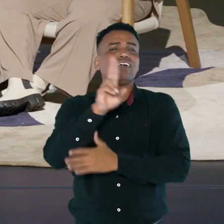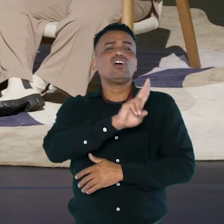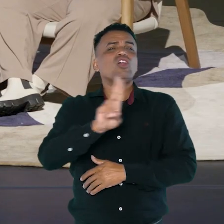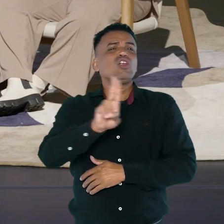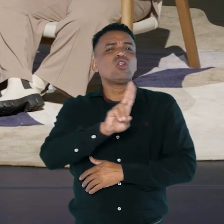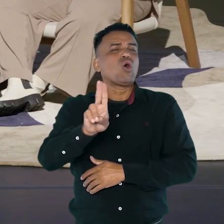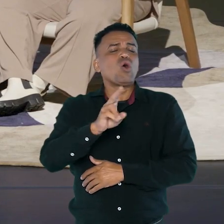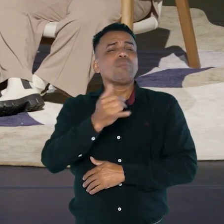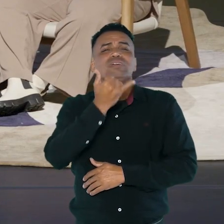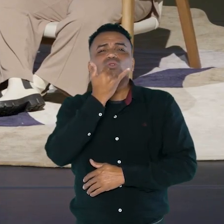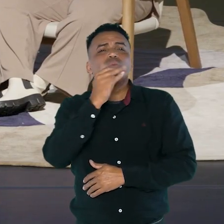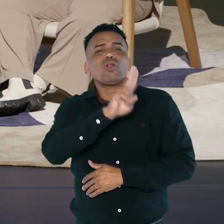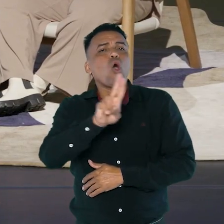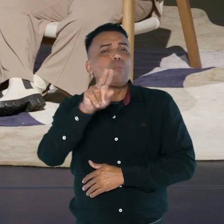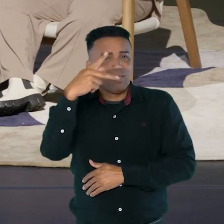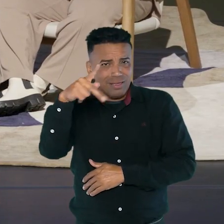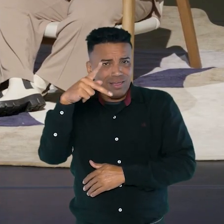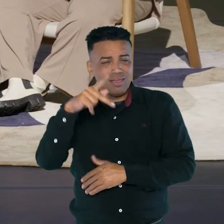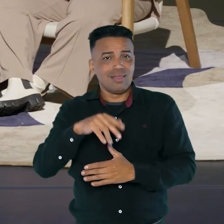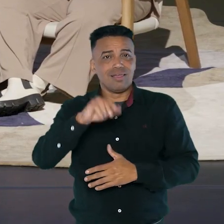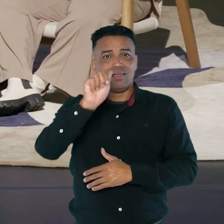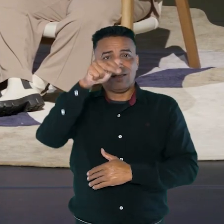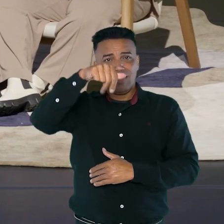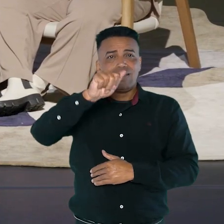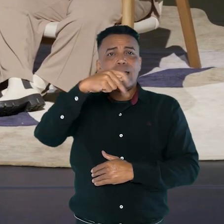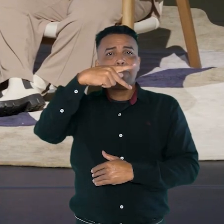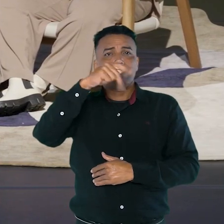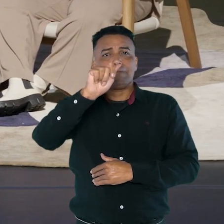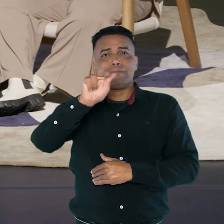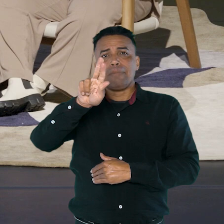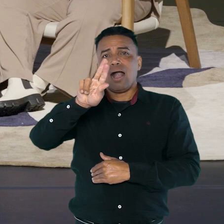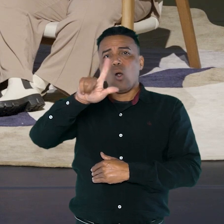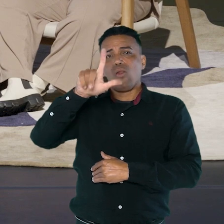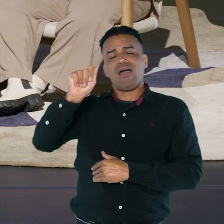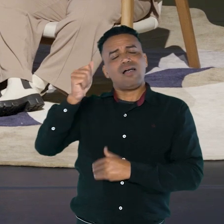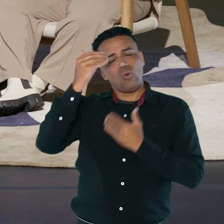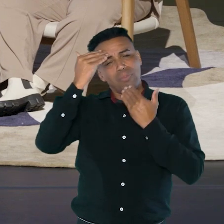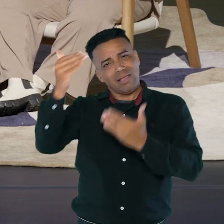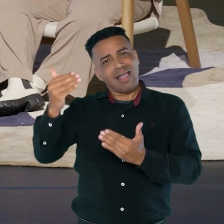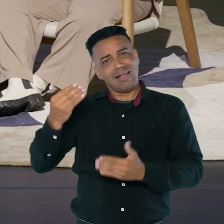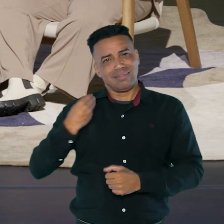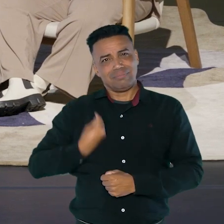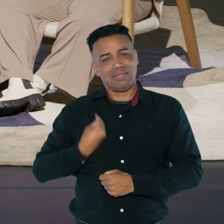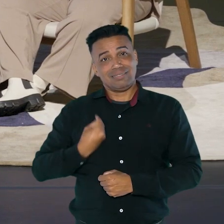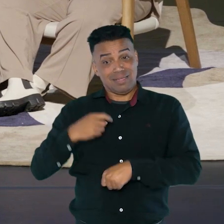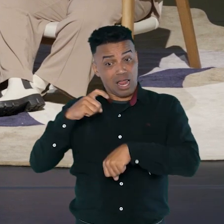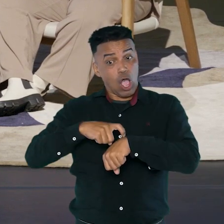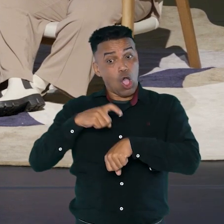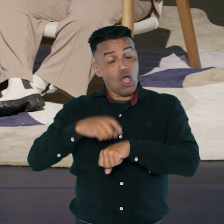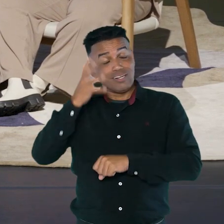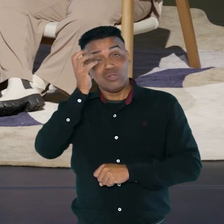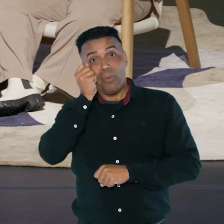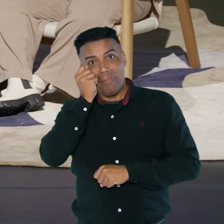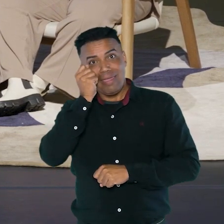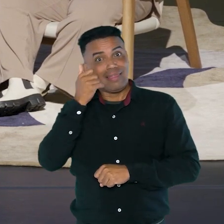Qual o seu nome? Desculpa. Ana Paula. Obrigada por ter vindo mesmo na hora de dormir.